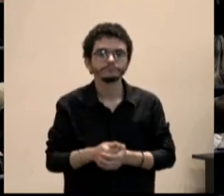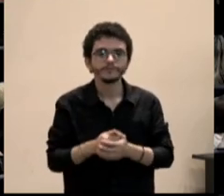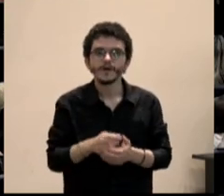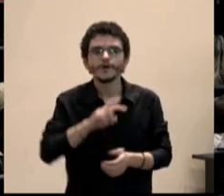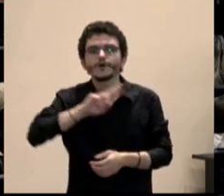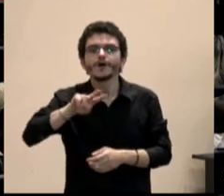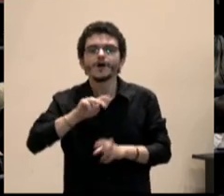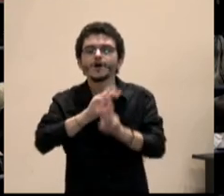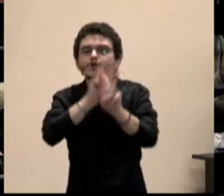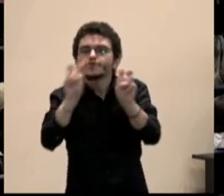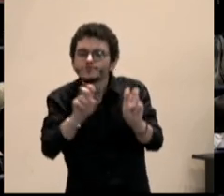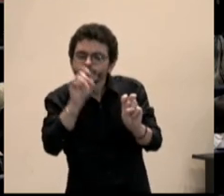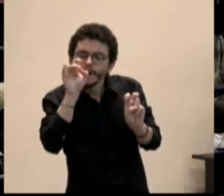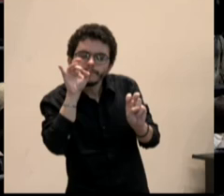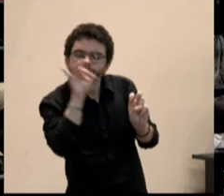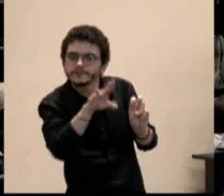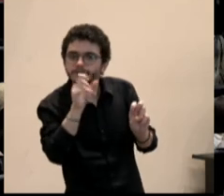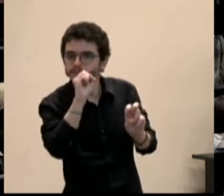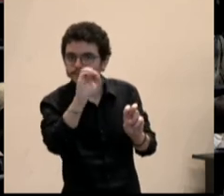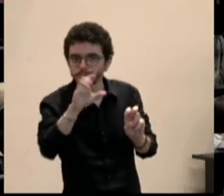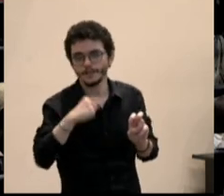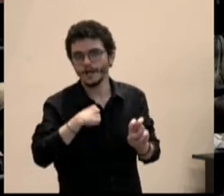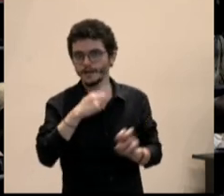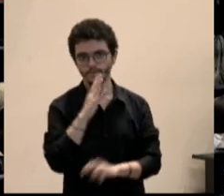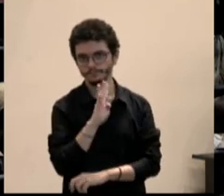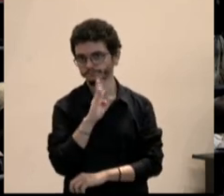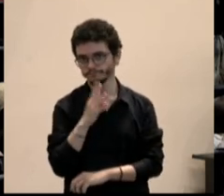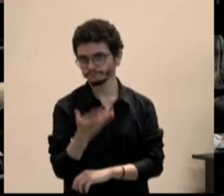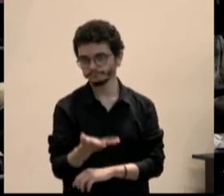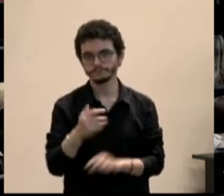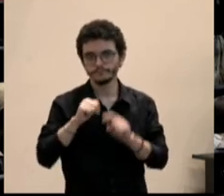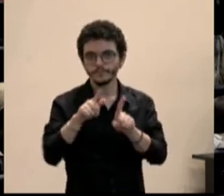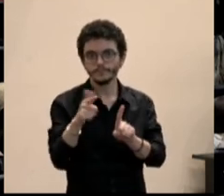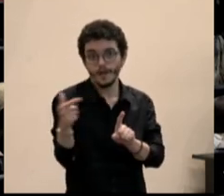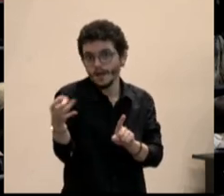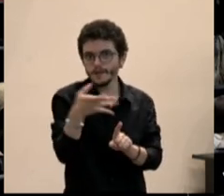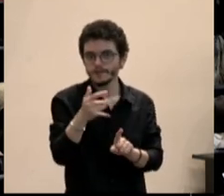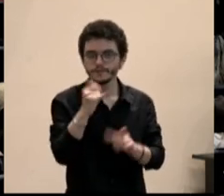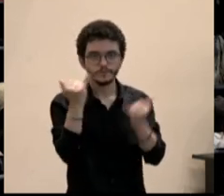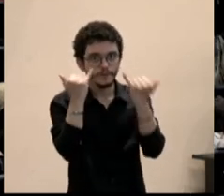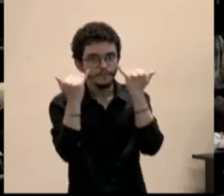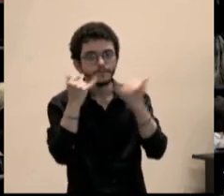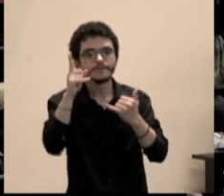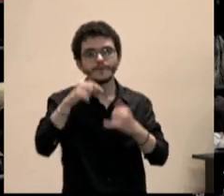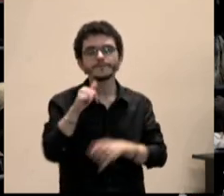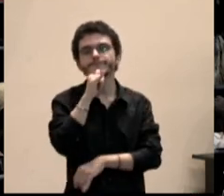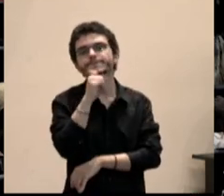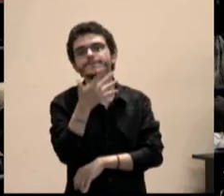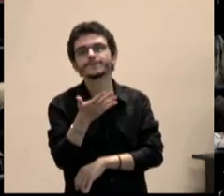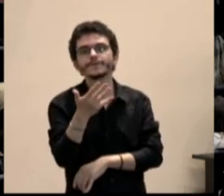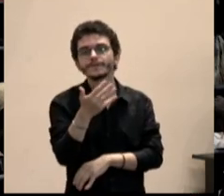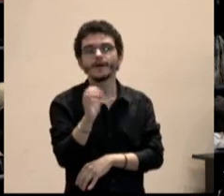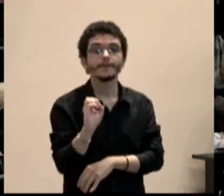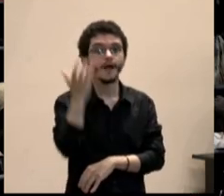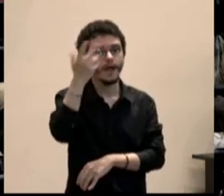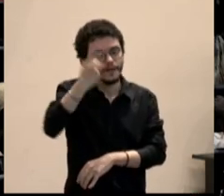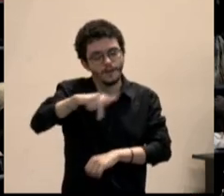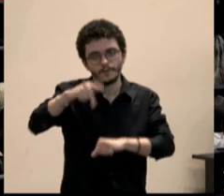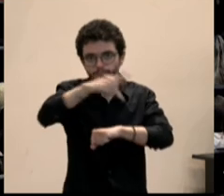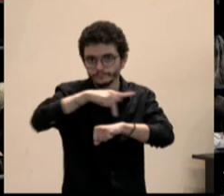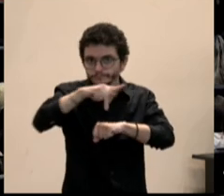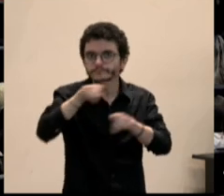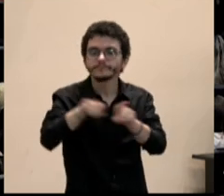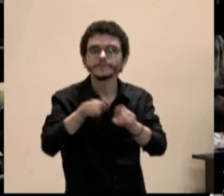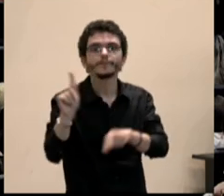Santa Catarina, que eu desconhecia, então, mais uma informação, são casos que têm acontecido nesse país, inclusive